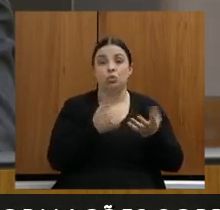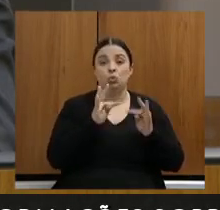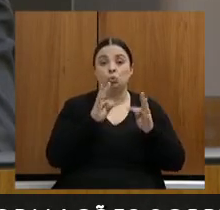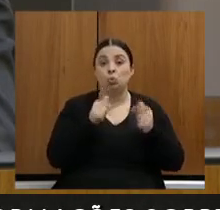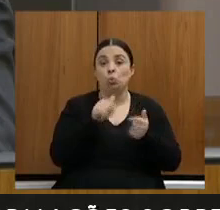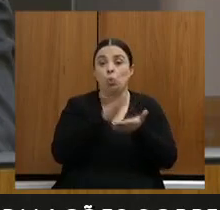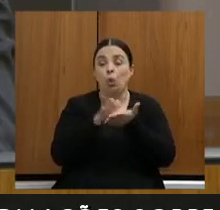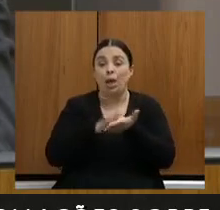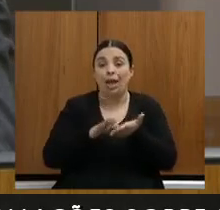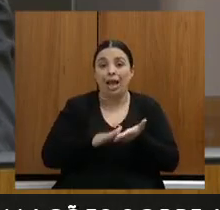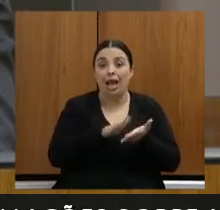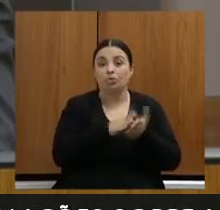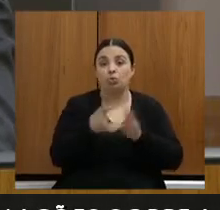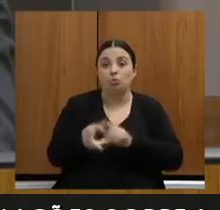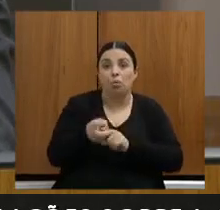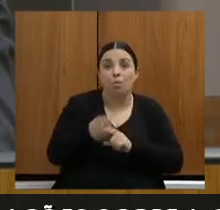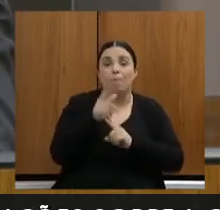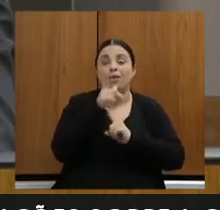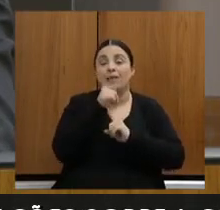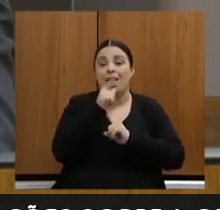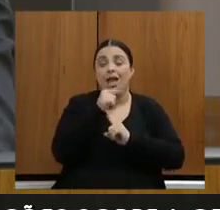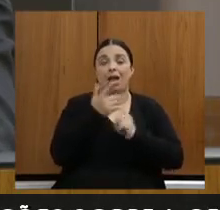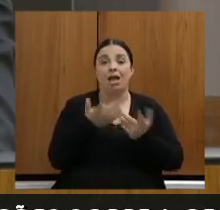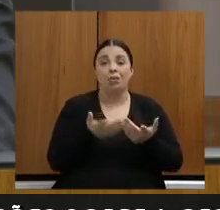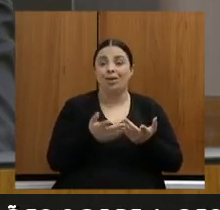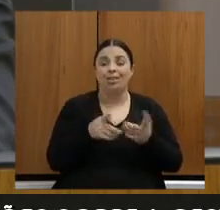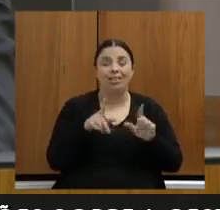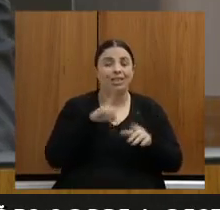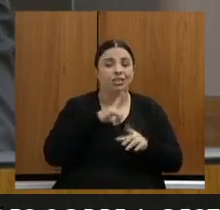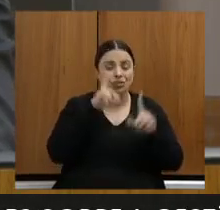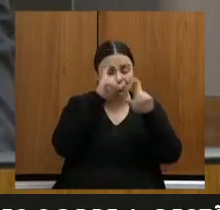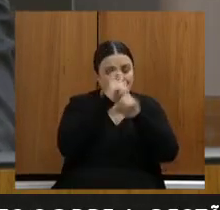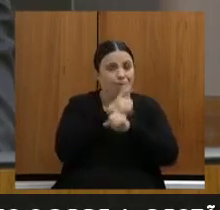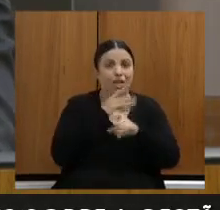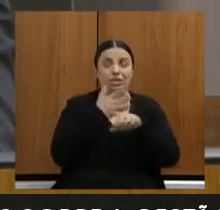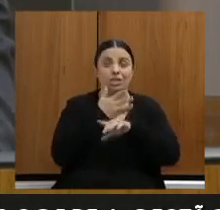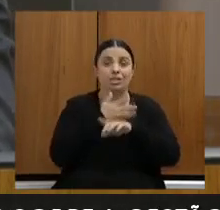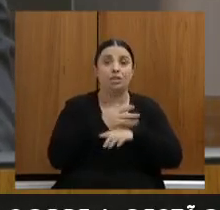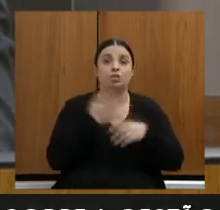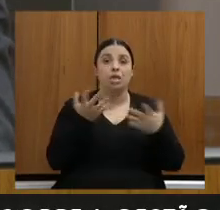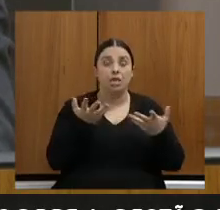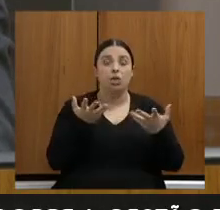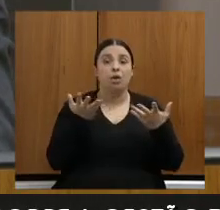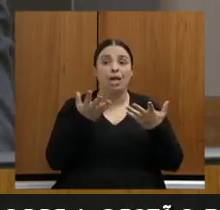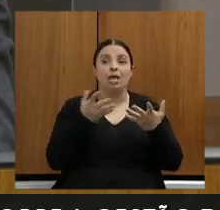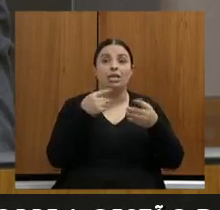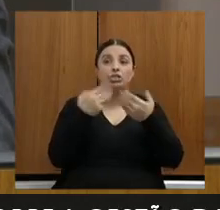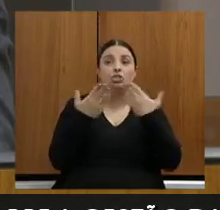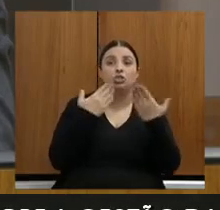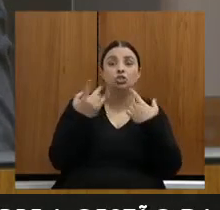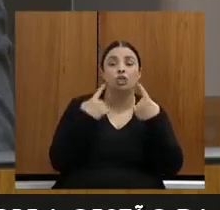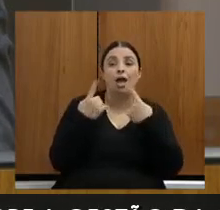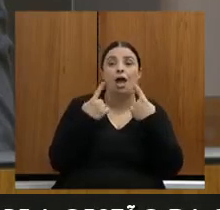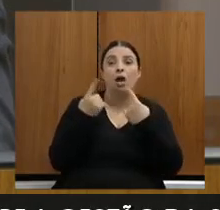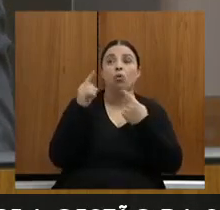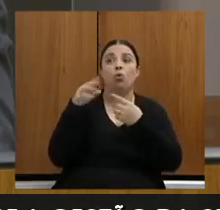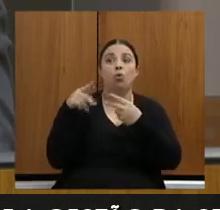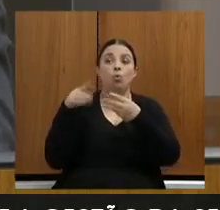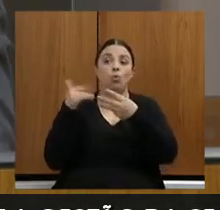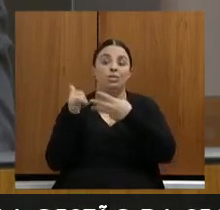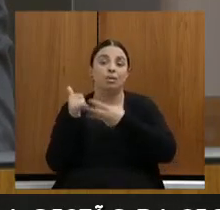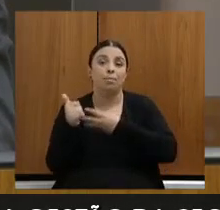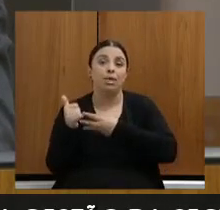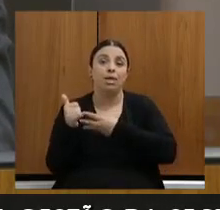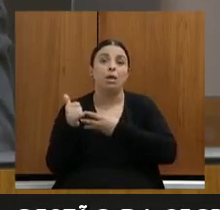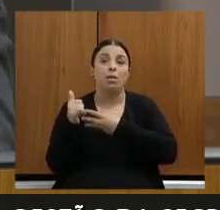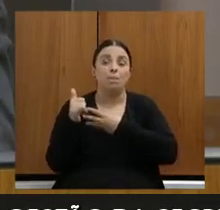e que às vezes tem a dificuldade de acesso e esse diálogo com a Cemig a partir do recurso que já existe para essa política então eu quero